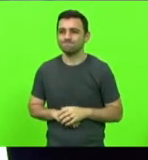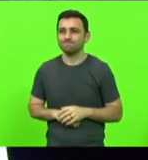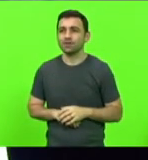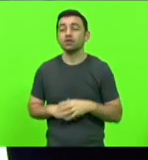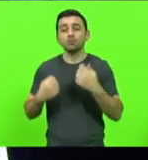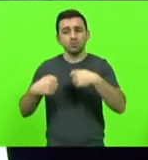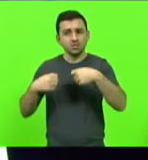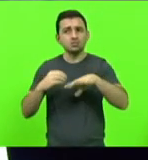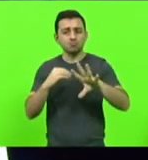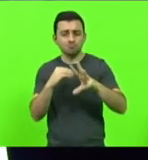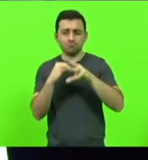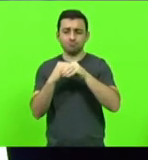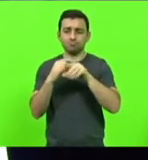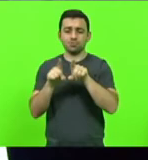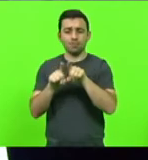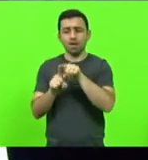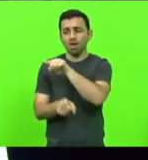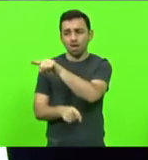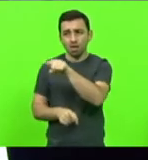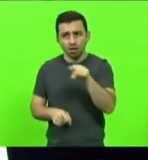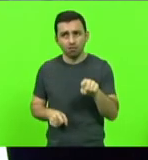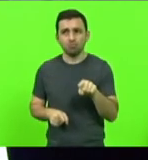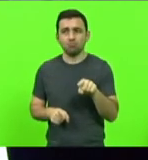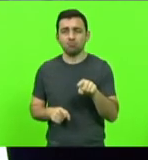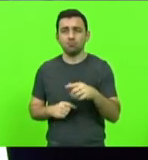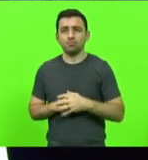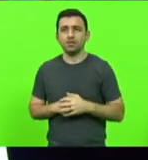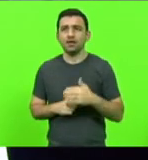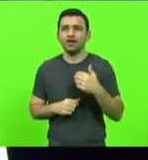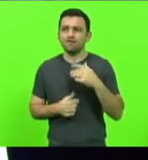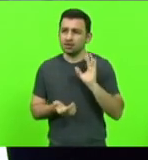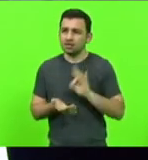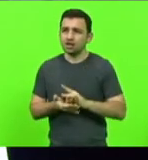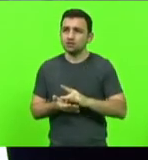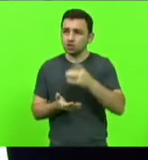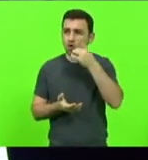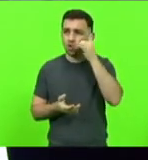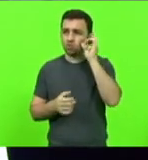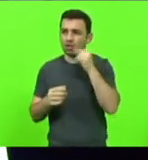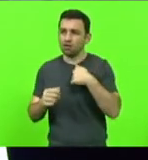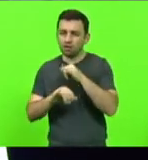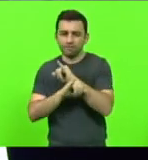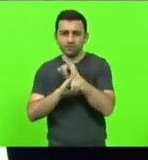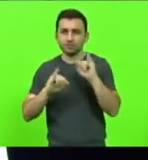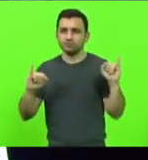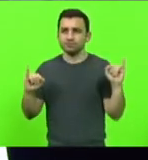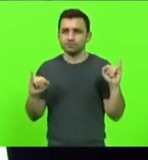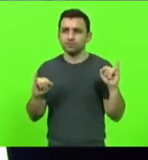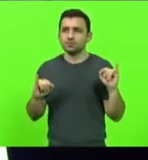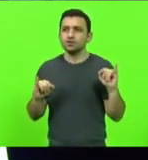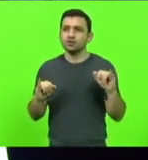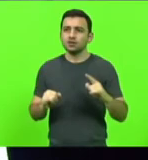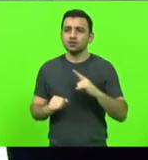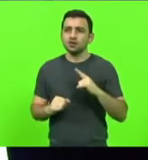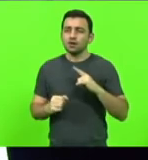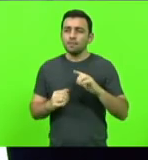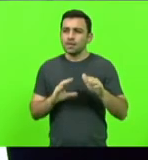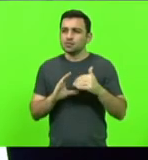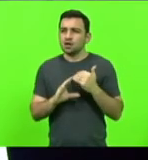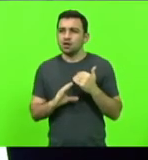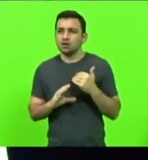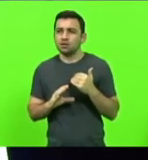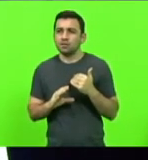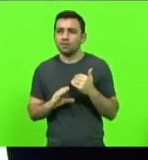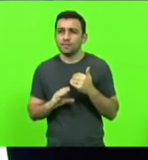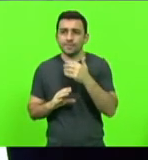incluído também esses pacientes. Na verdade, ainda ontem, quando eu noticiei sobre isso, recebi também uma mensagem que uma pessoa